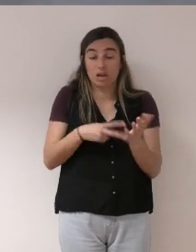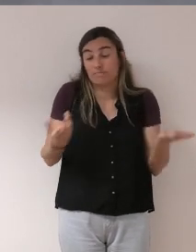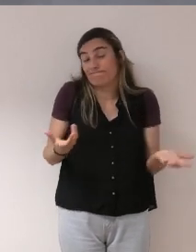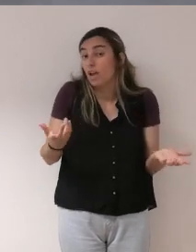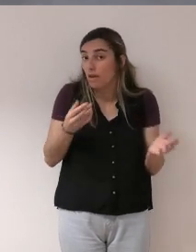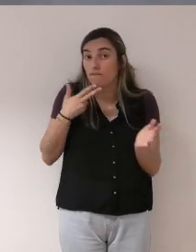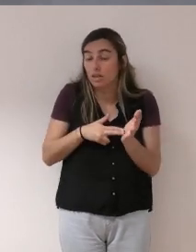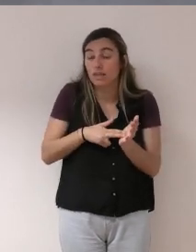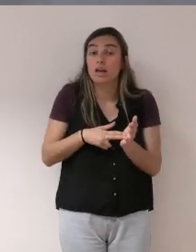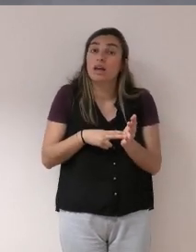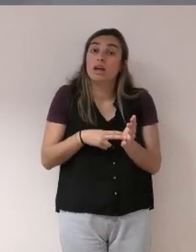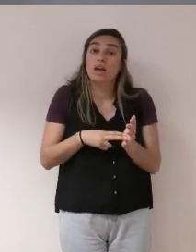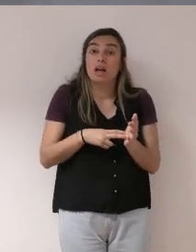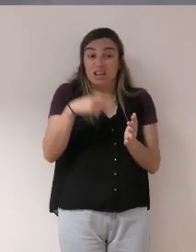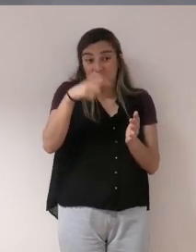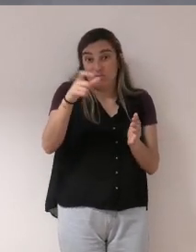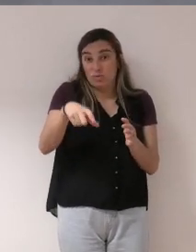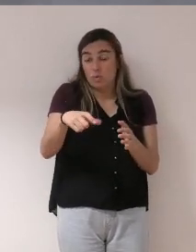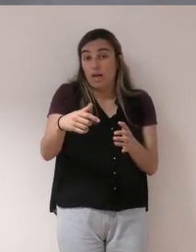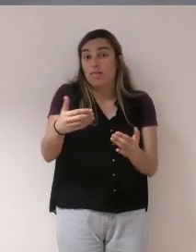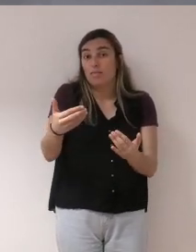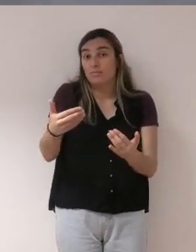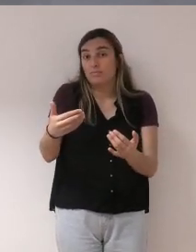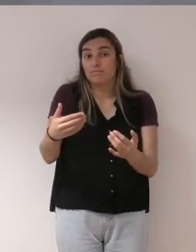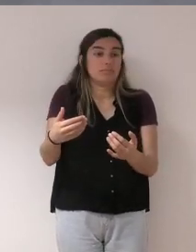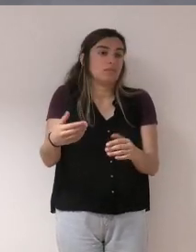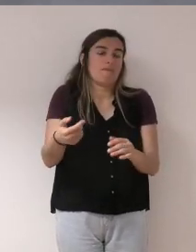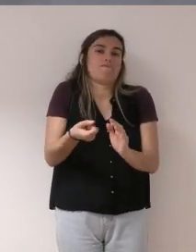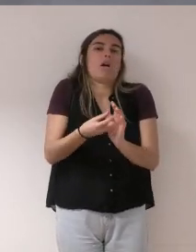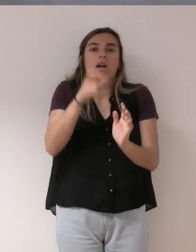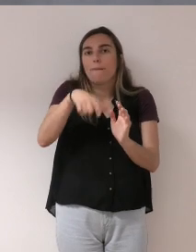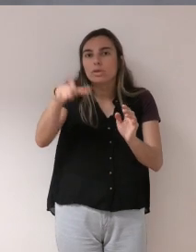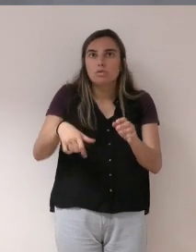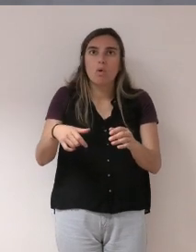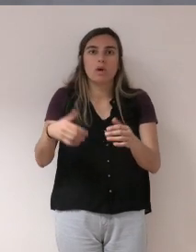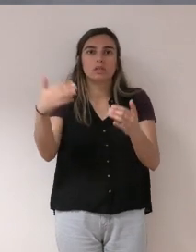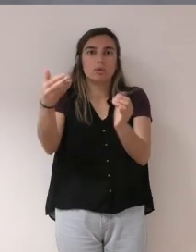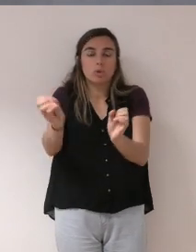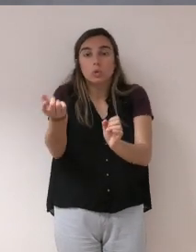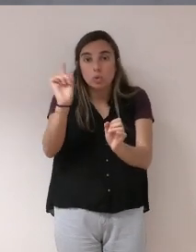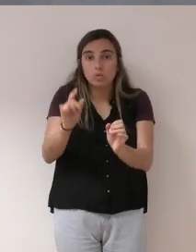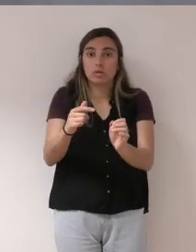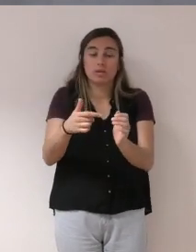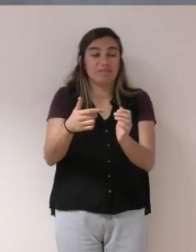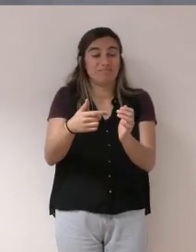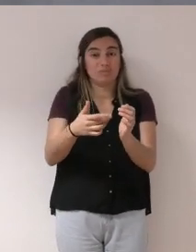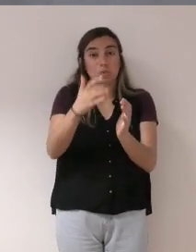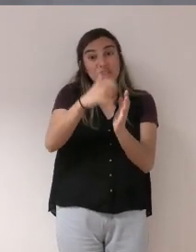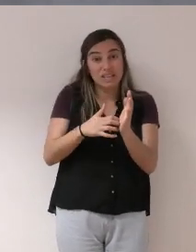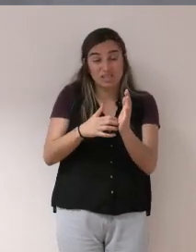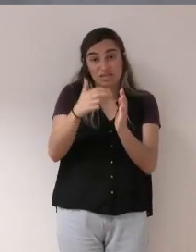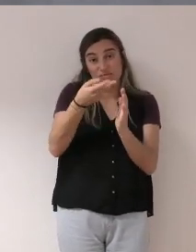público potencialmente ilimitado é uma ficção. Uma ficção. Escreve-se para poucas pessoas, os textos são poucos lidos, são pouco